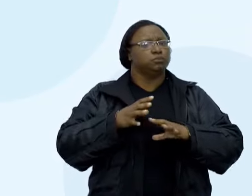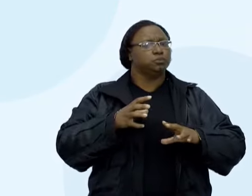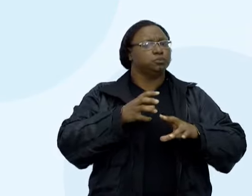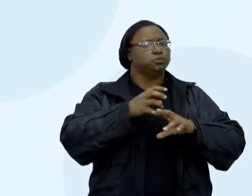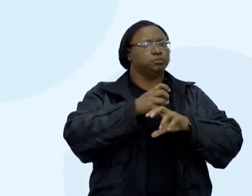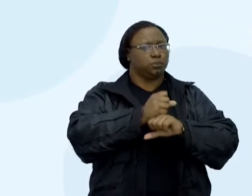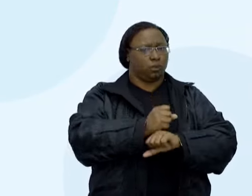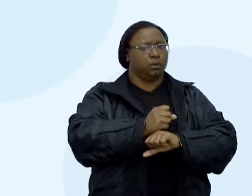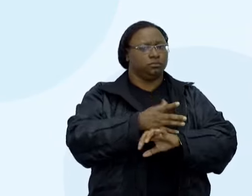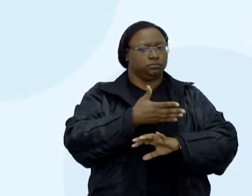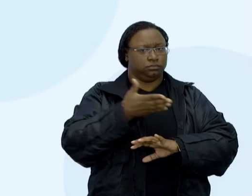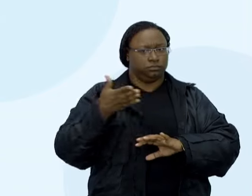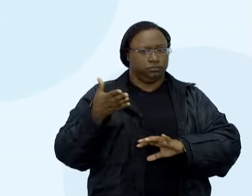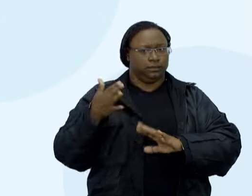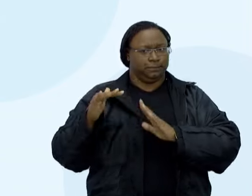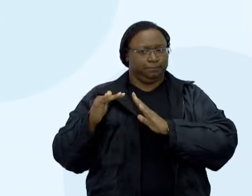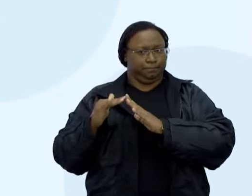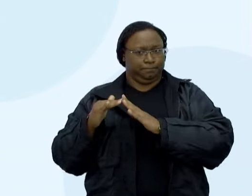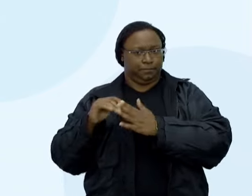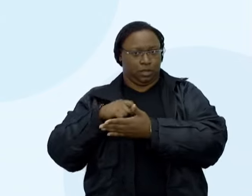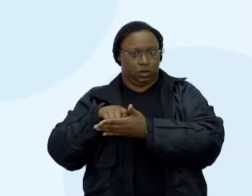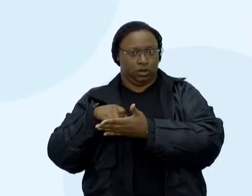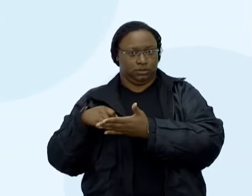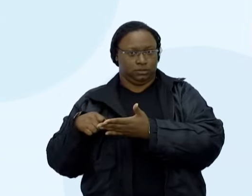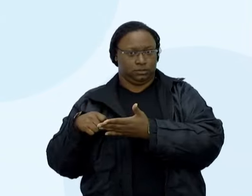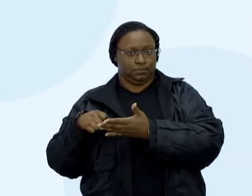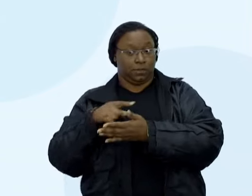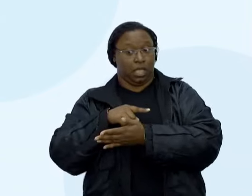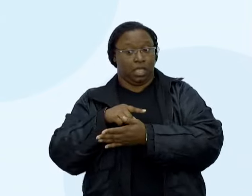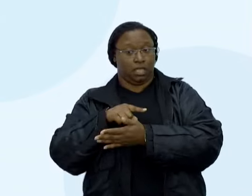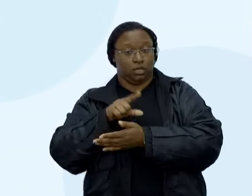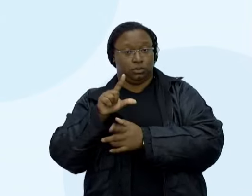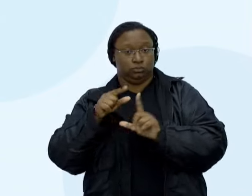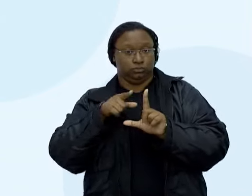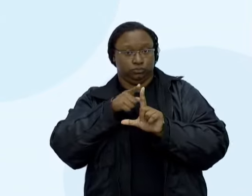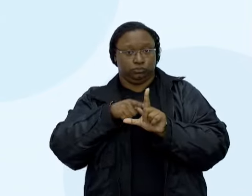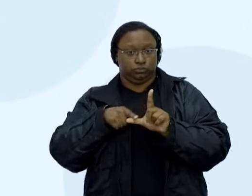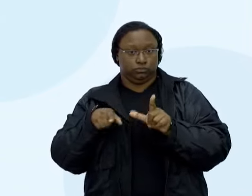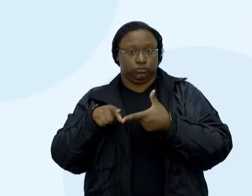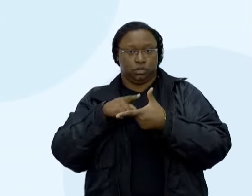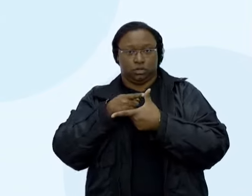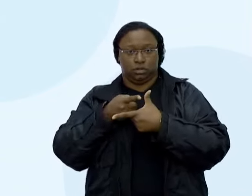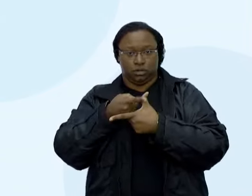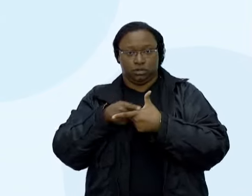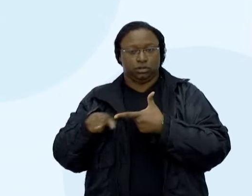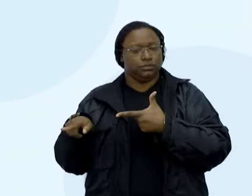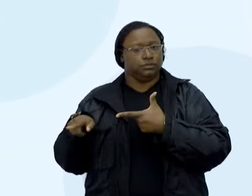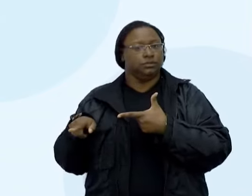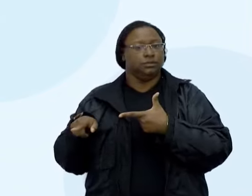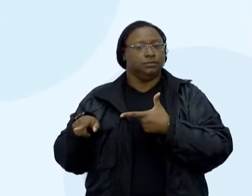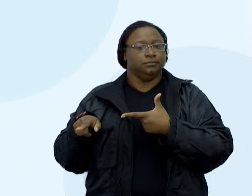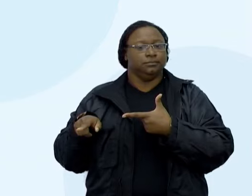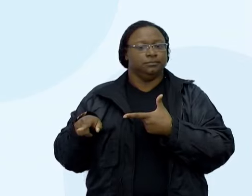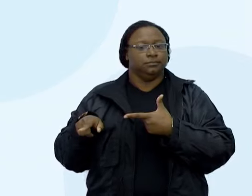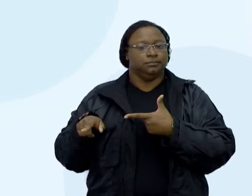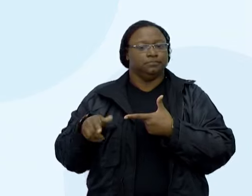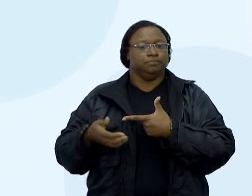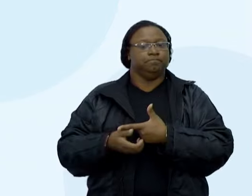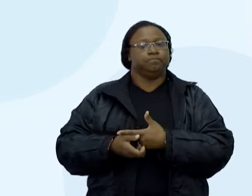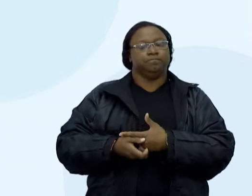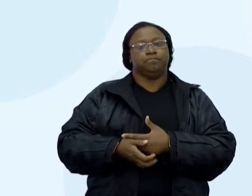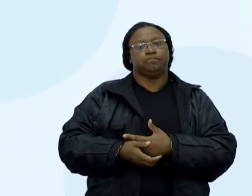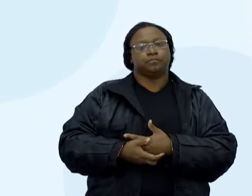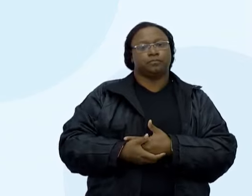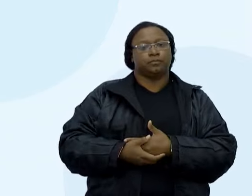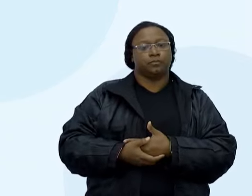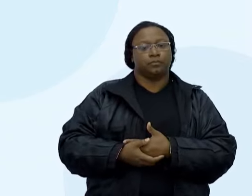casa que tinha para você fazer, é só você dividir, aí para a gente encontrar um número de luminárias, é só nós